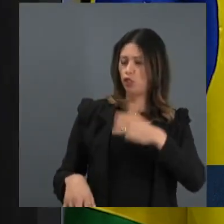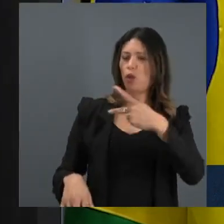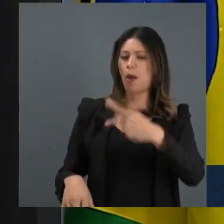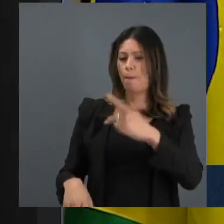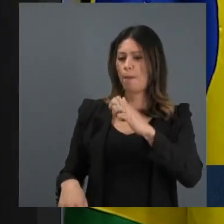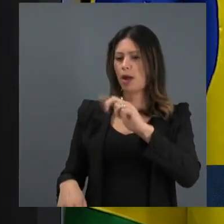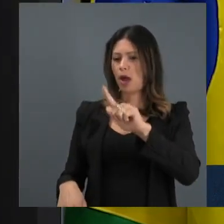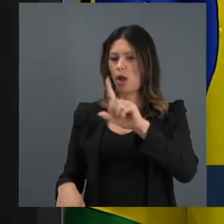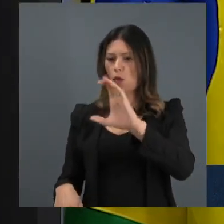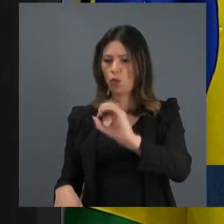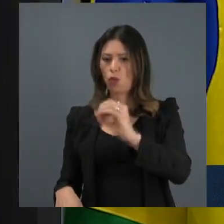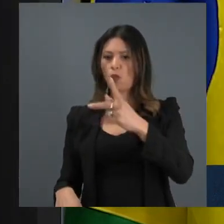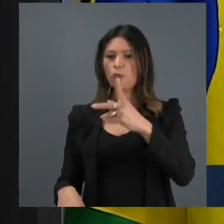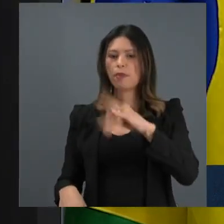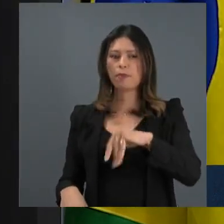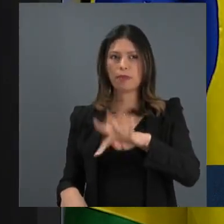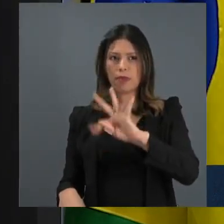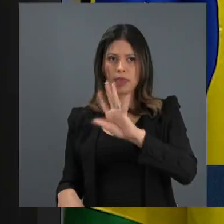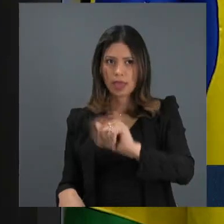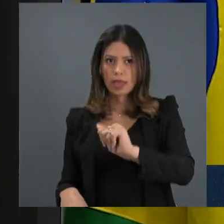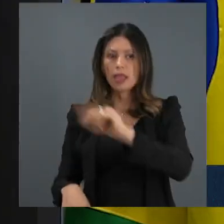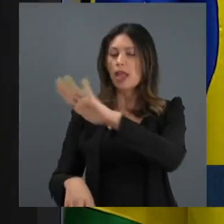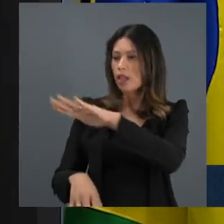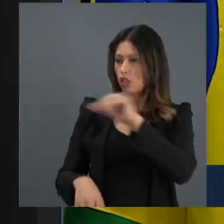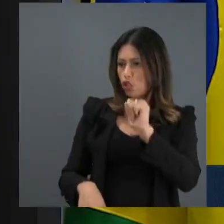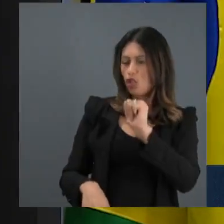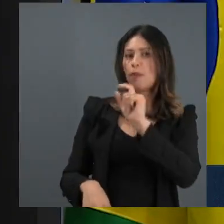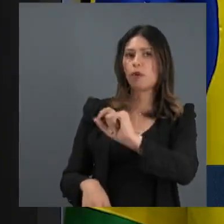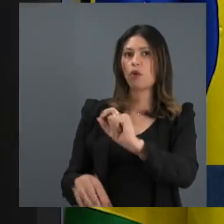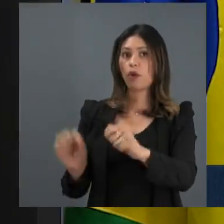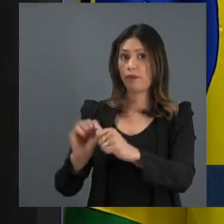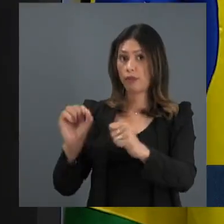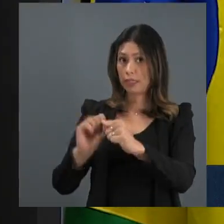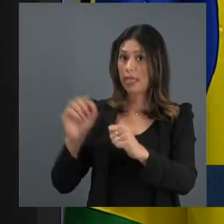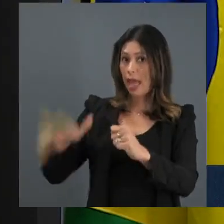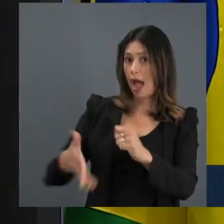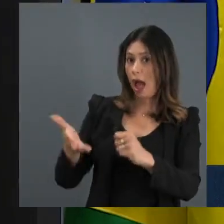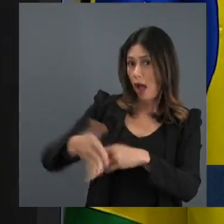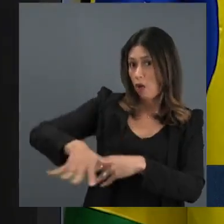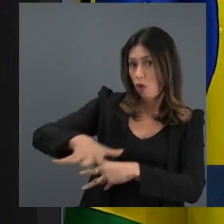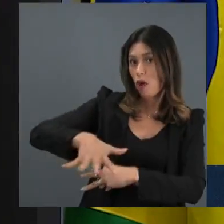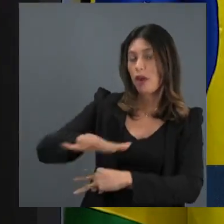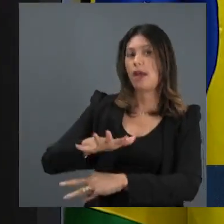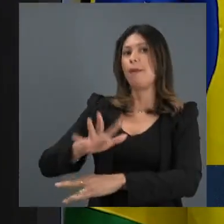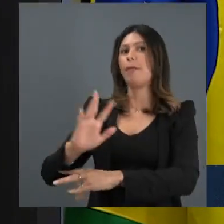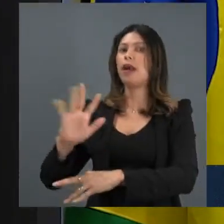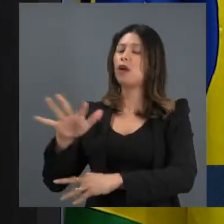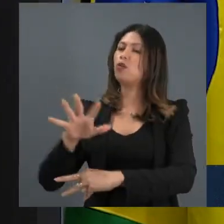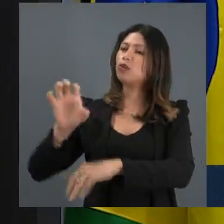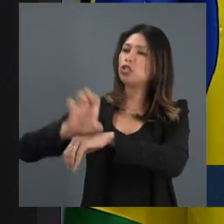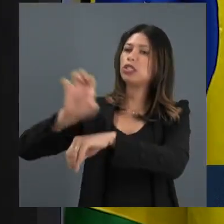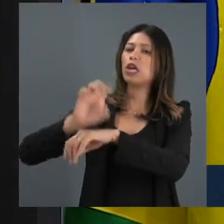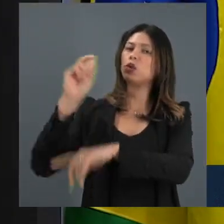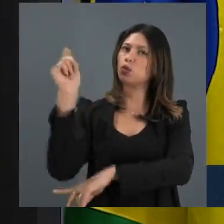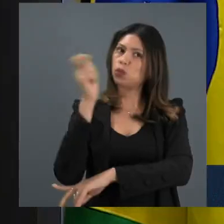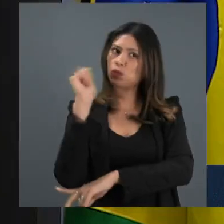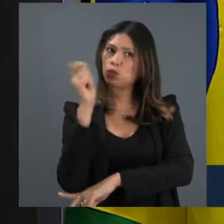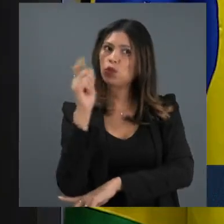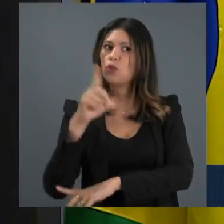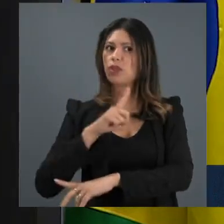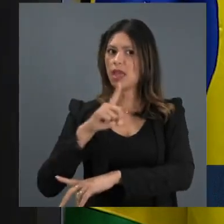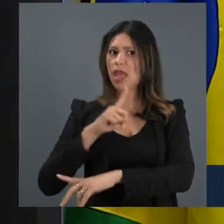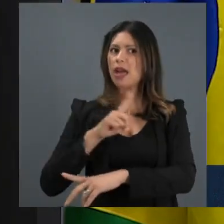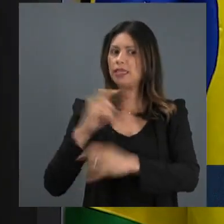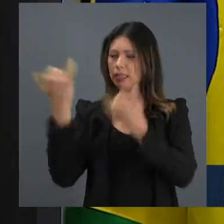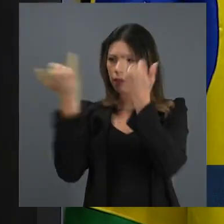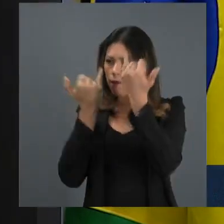gestão de recursos que virão para a construção do Rio Grande do Sul, temos os elementos suficientes